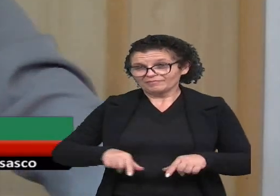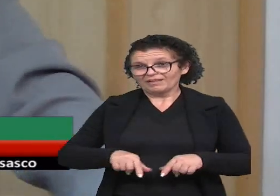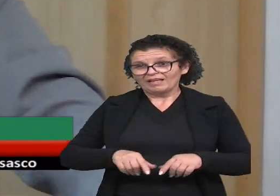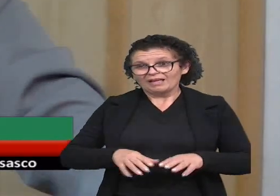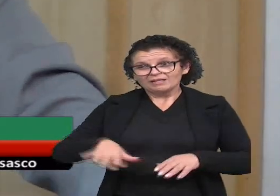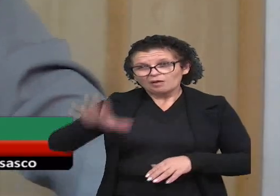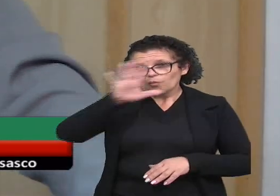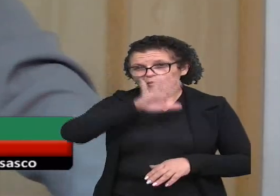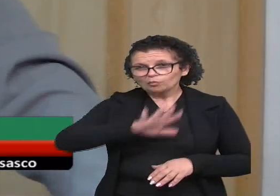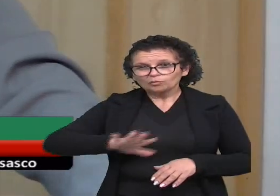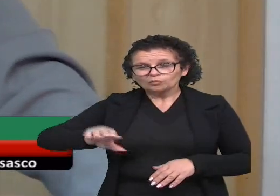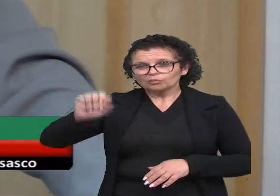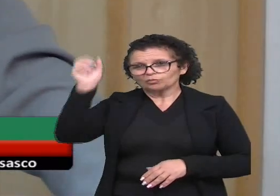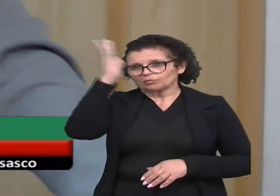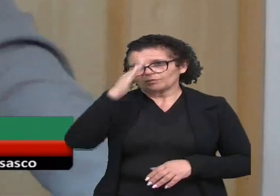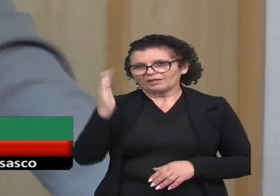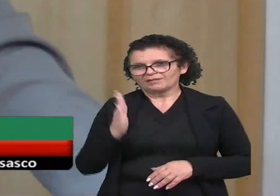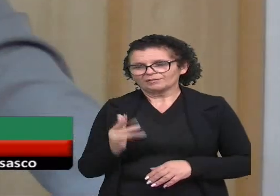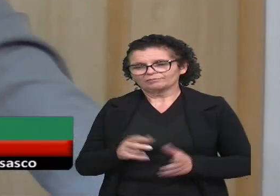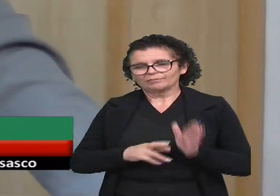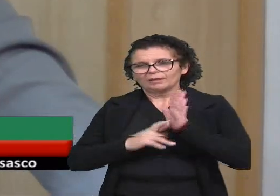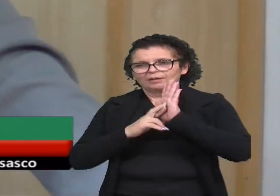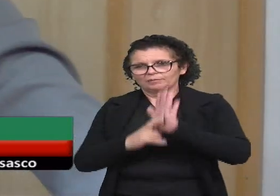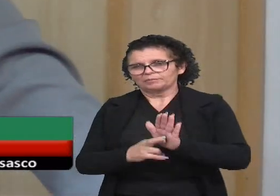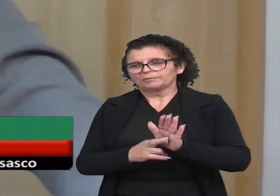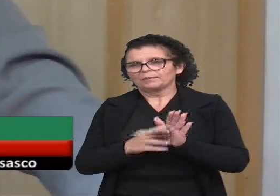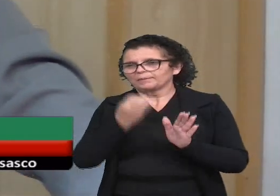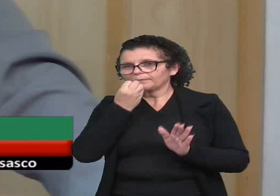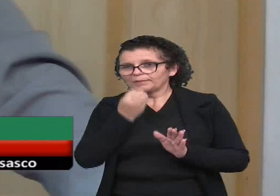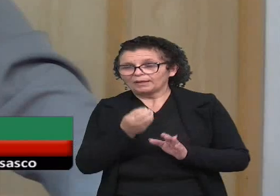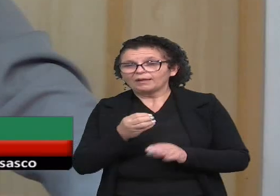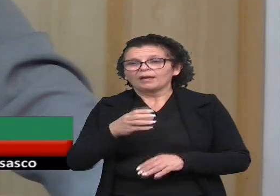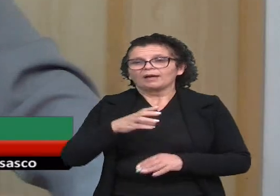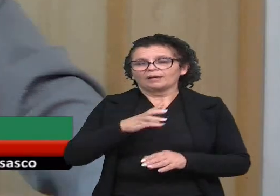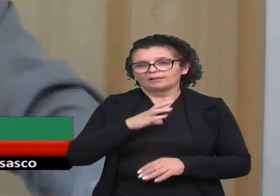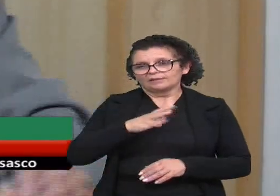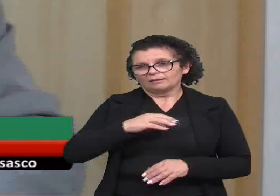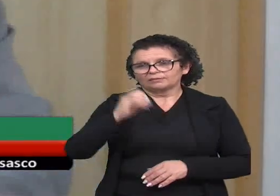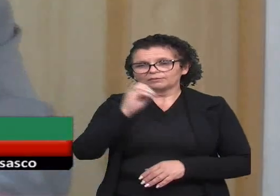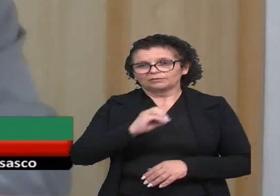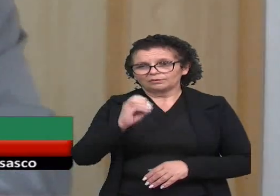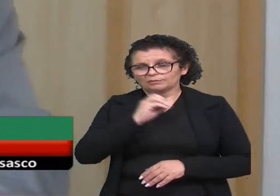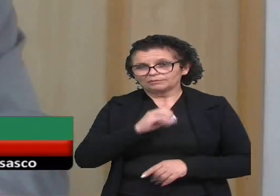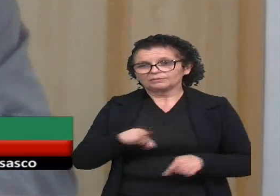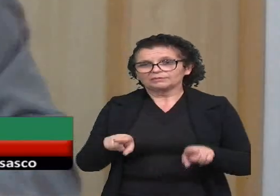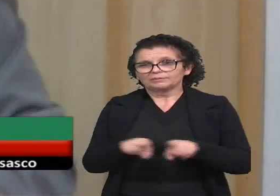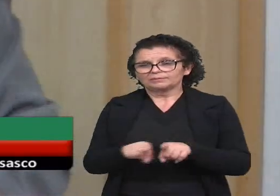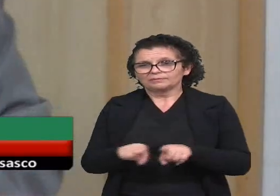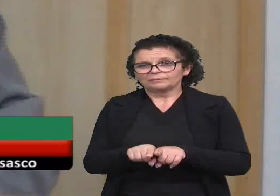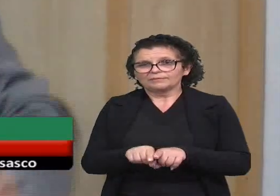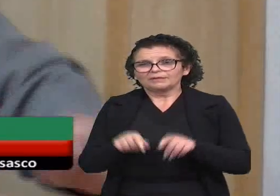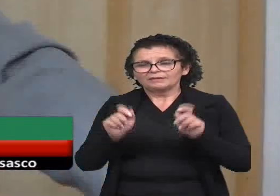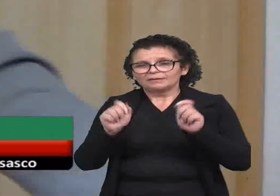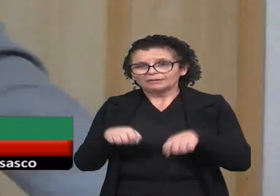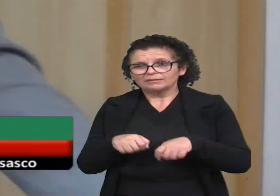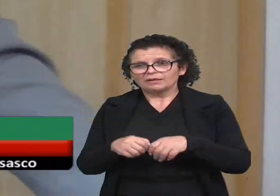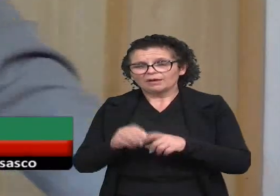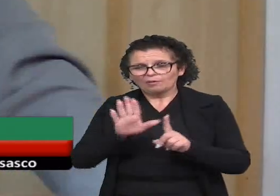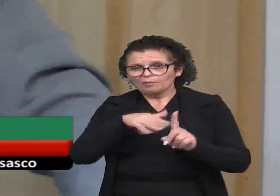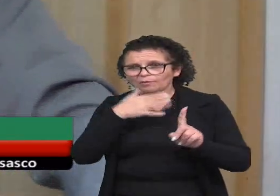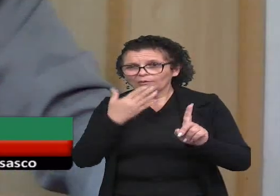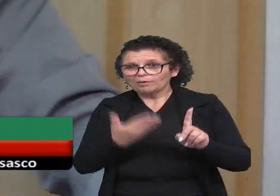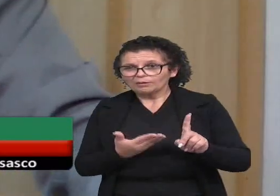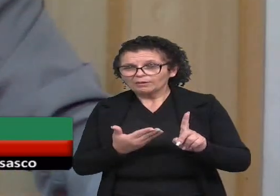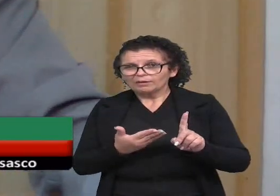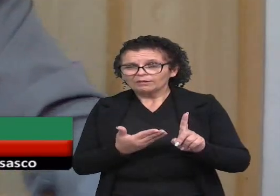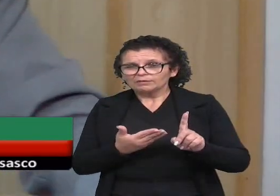nível nacional, representa muito bem a nossa cidade, e eu não poderia deixar de fazer essa homenagem para o